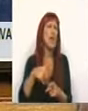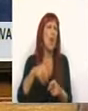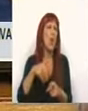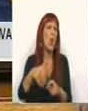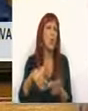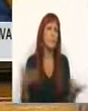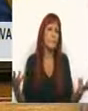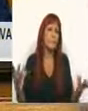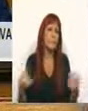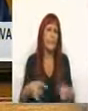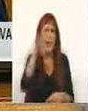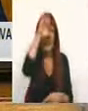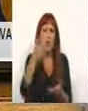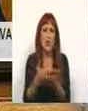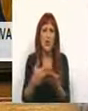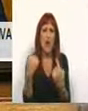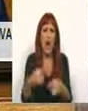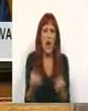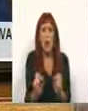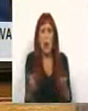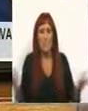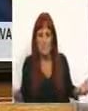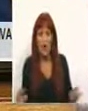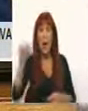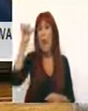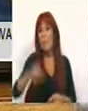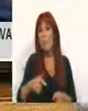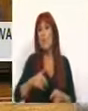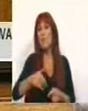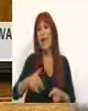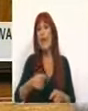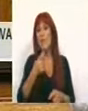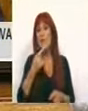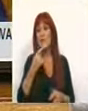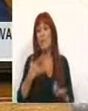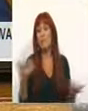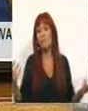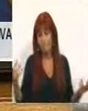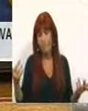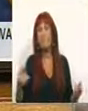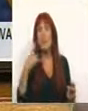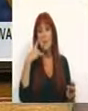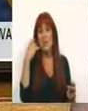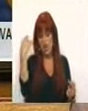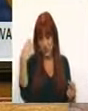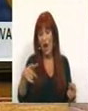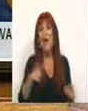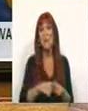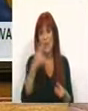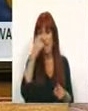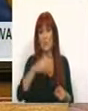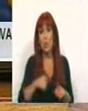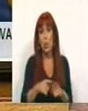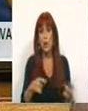quando é que o Ministro da Economia existe ou não. E pior é que isto vai sendo percebido e percepcionado pelas